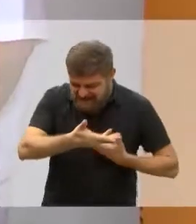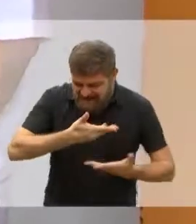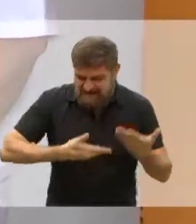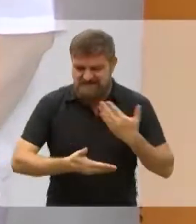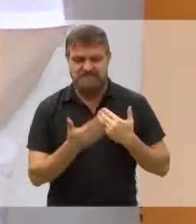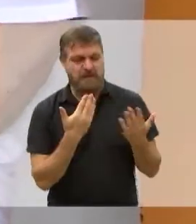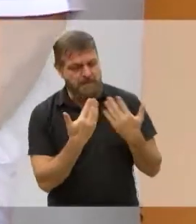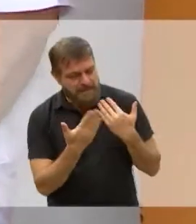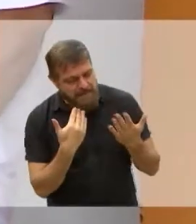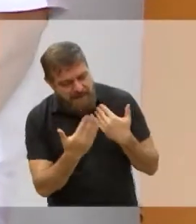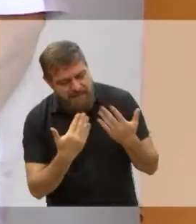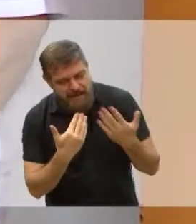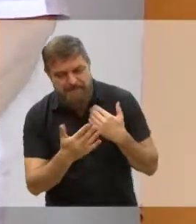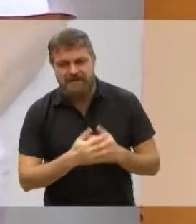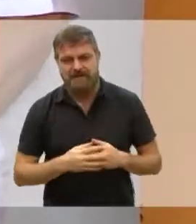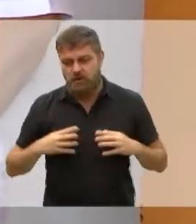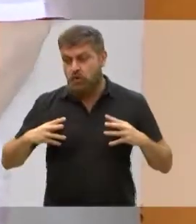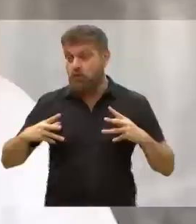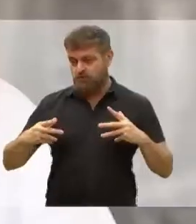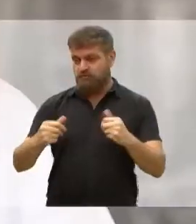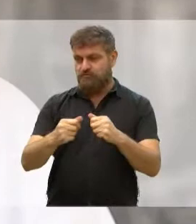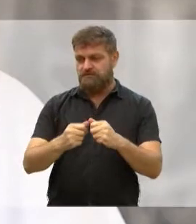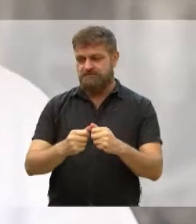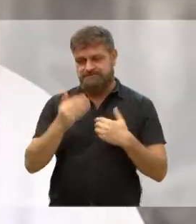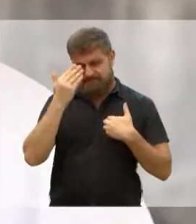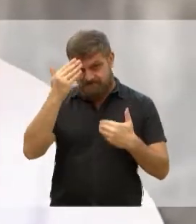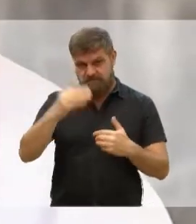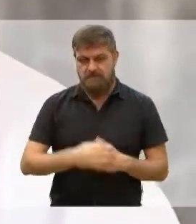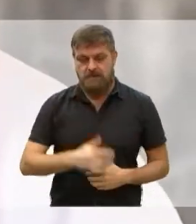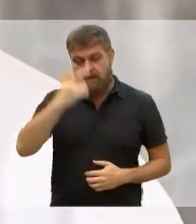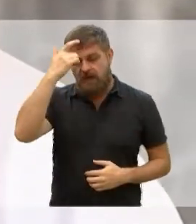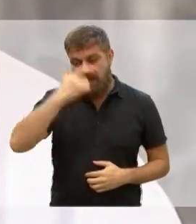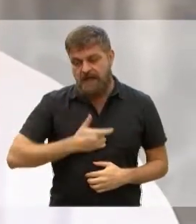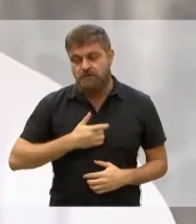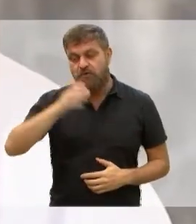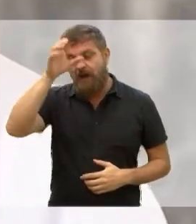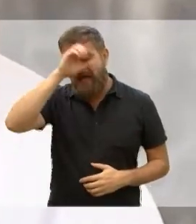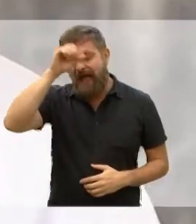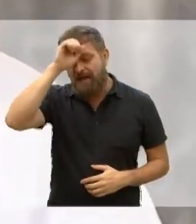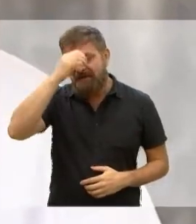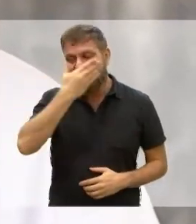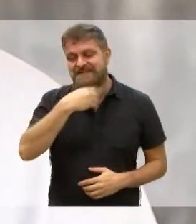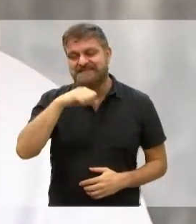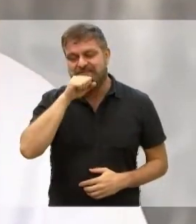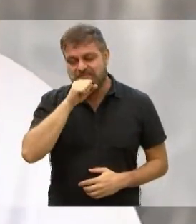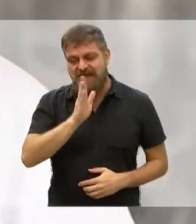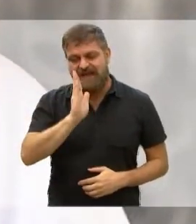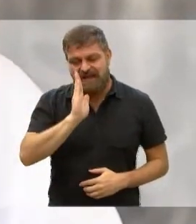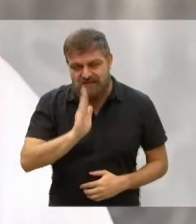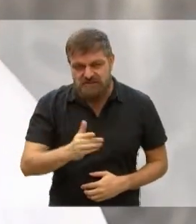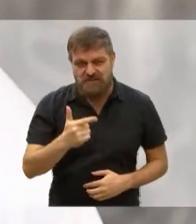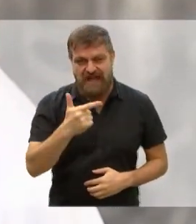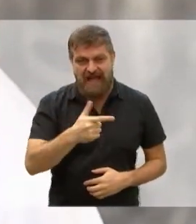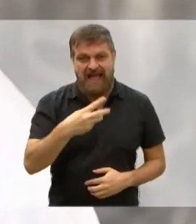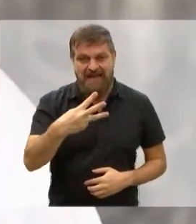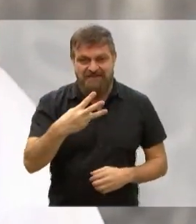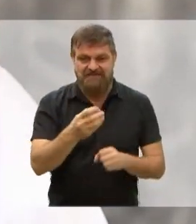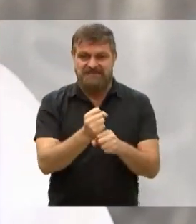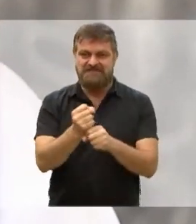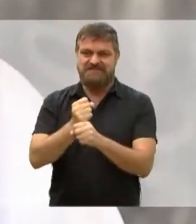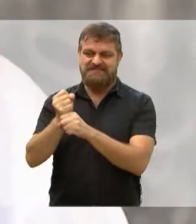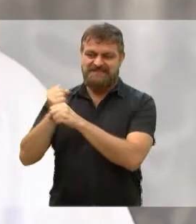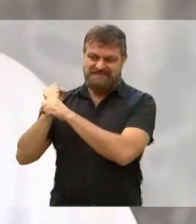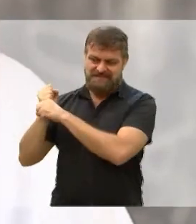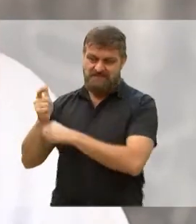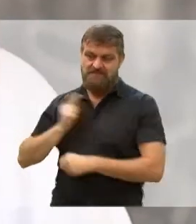você, com todos. Eu estou aprendendo a ser pai, na verdade, faz 23 anos, tanto do Rafael quanto